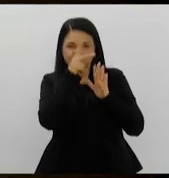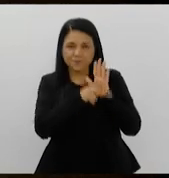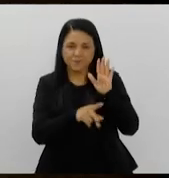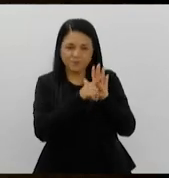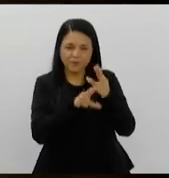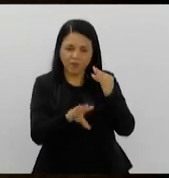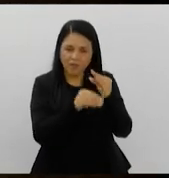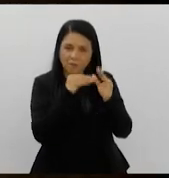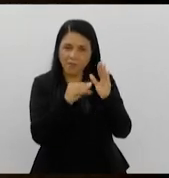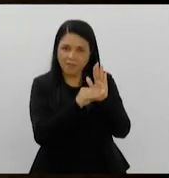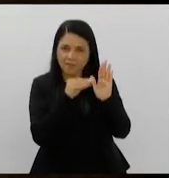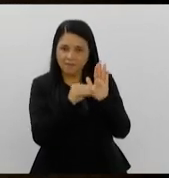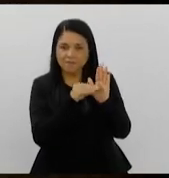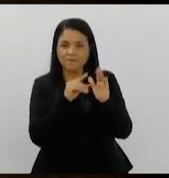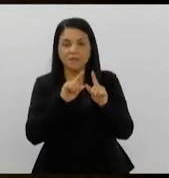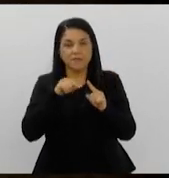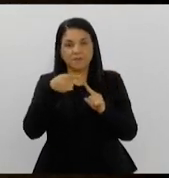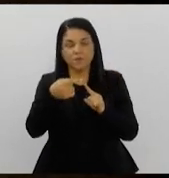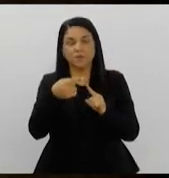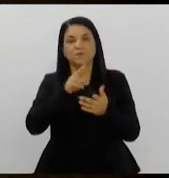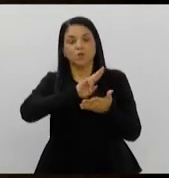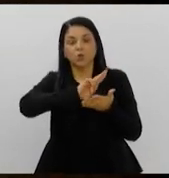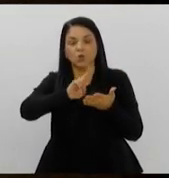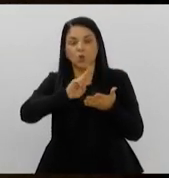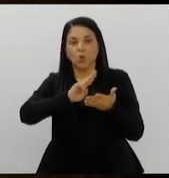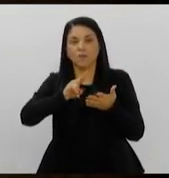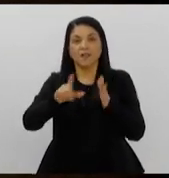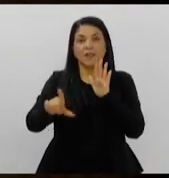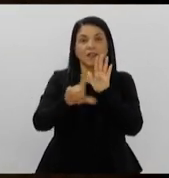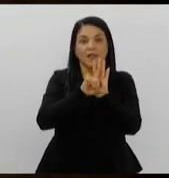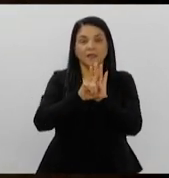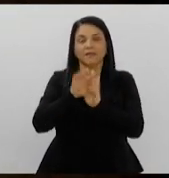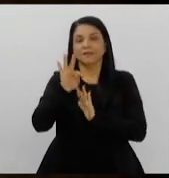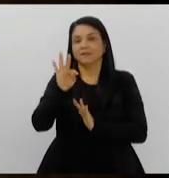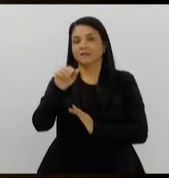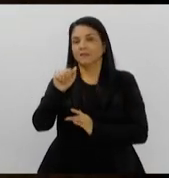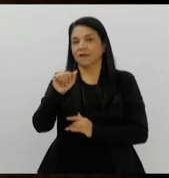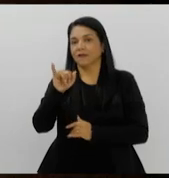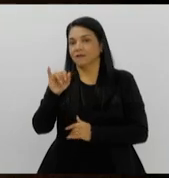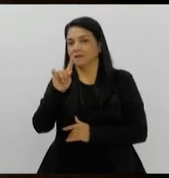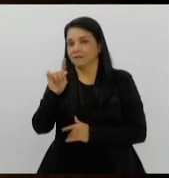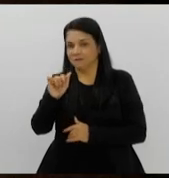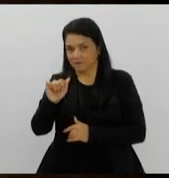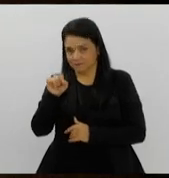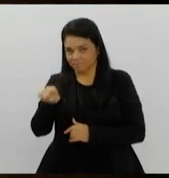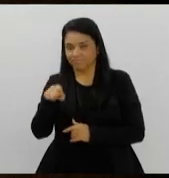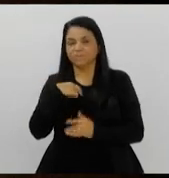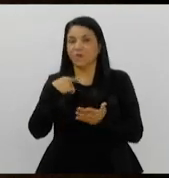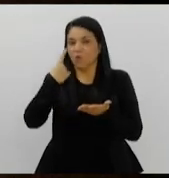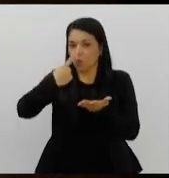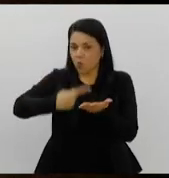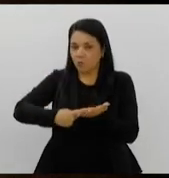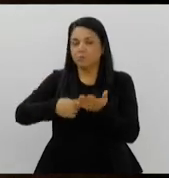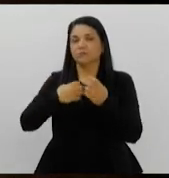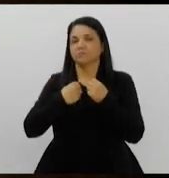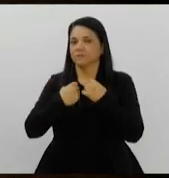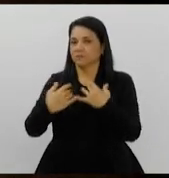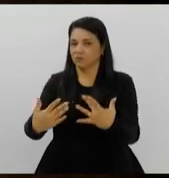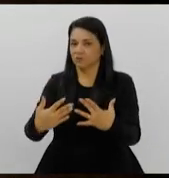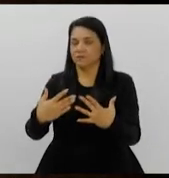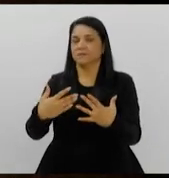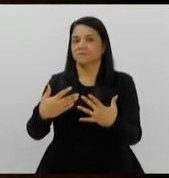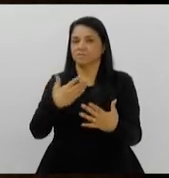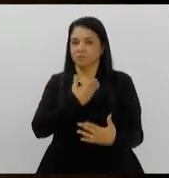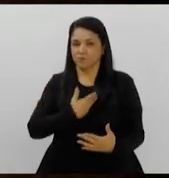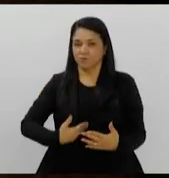depois acrescentar o nome Lei Thaísa, que foi o compromisso que a gente assumiu na audiência pública